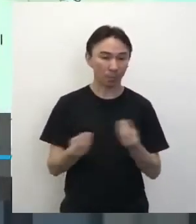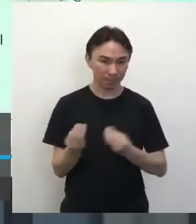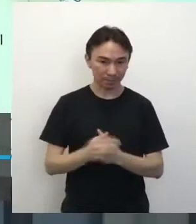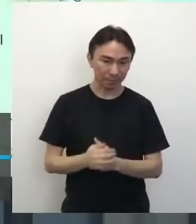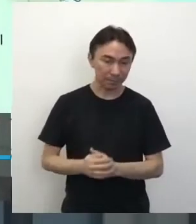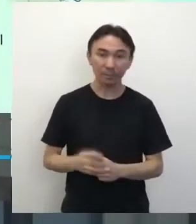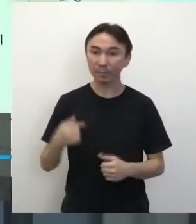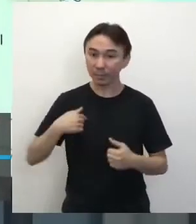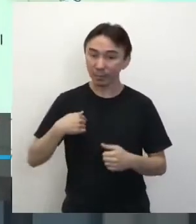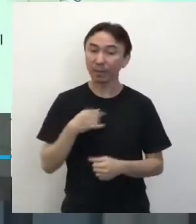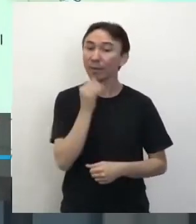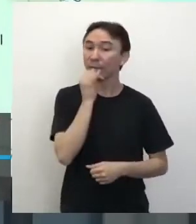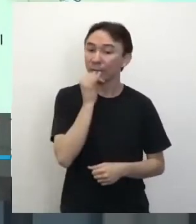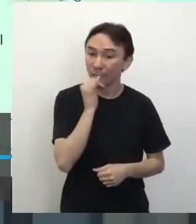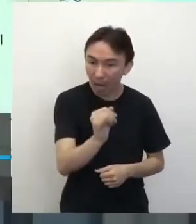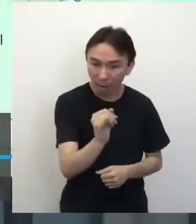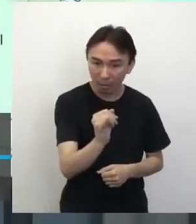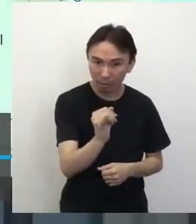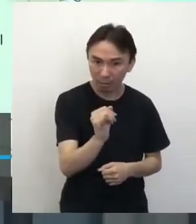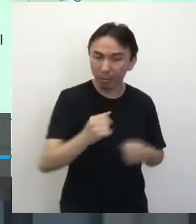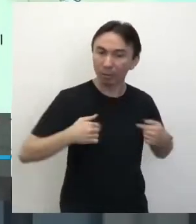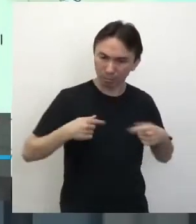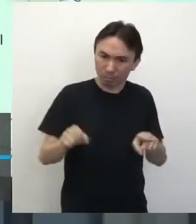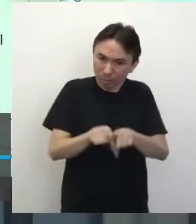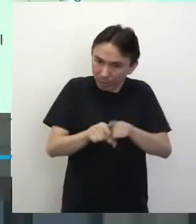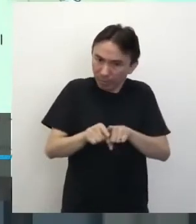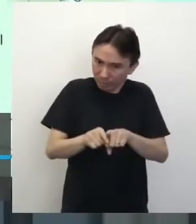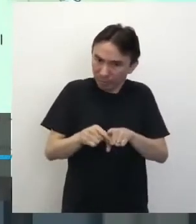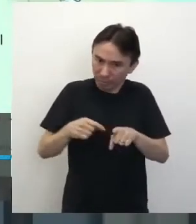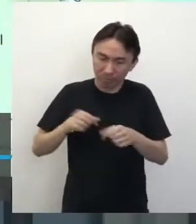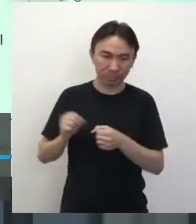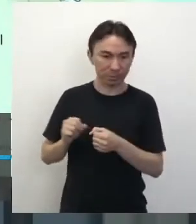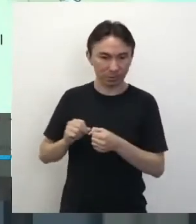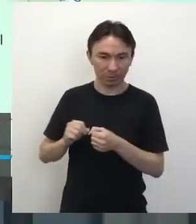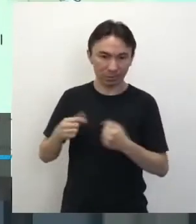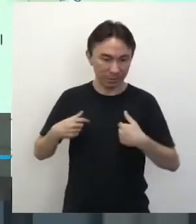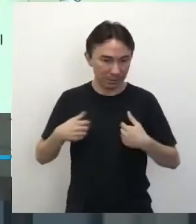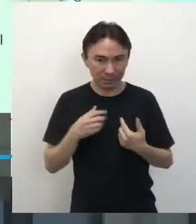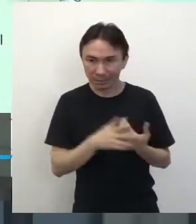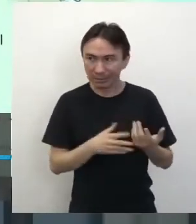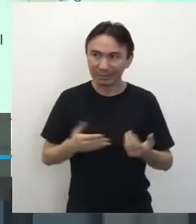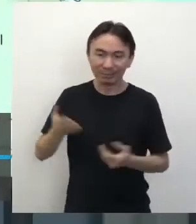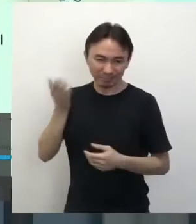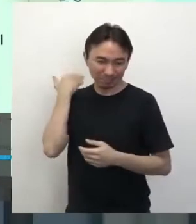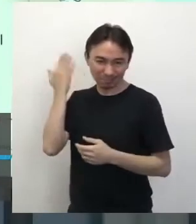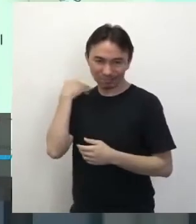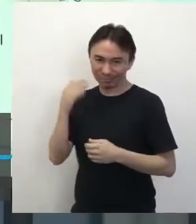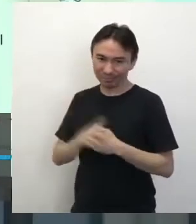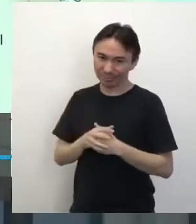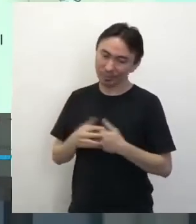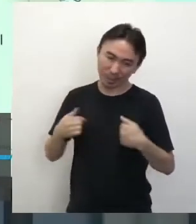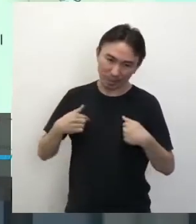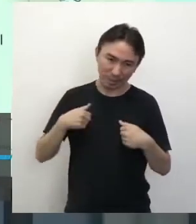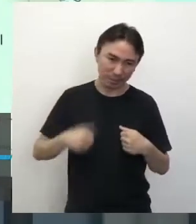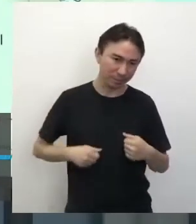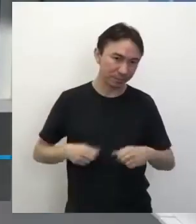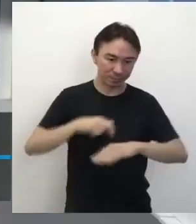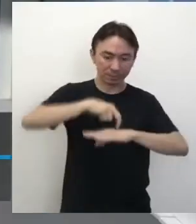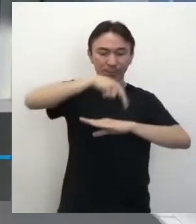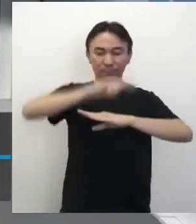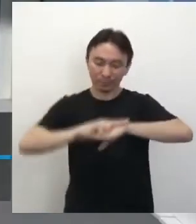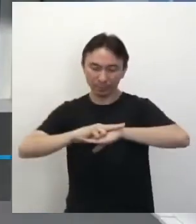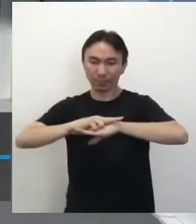para você e eu vou fazer também, tá? Tô enferrujado. Se eu descer e não levantar mais, o Magno continua a aula